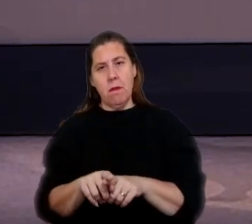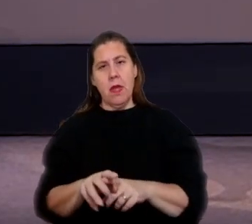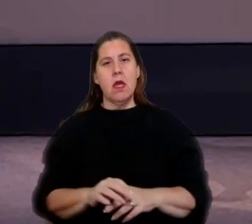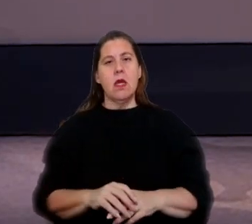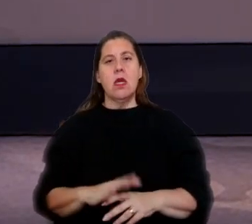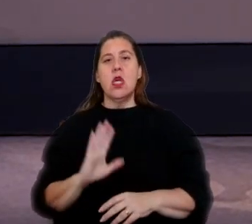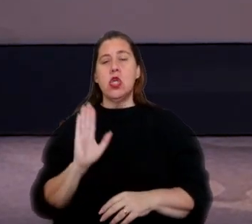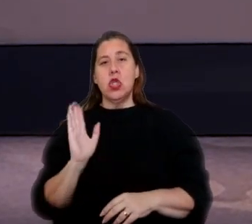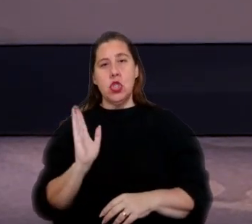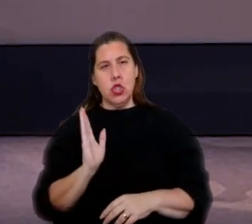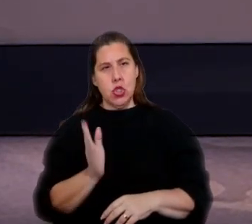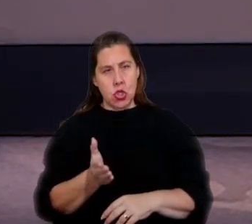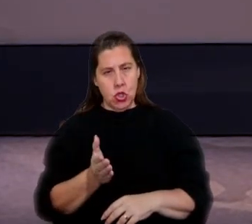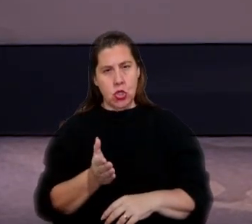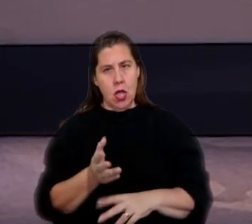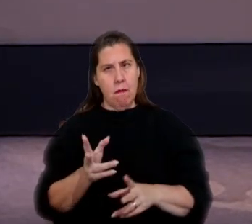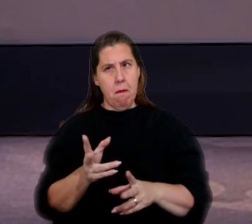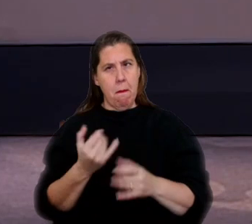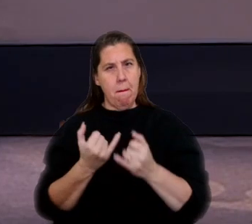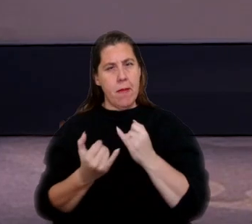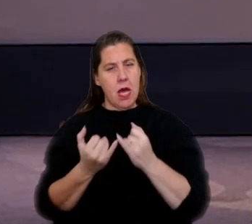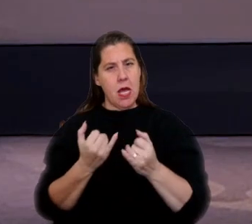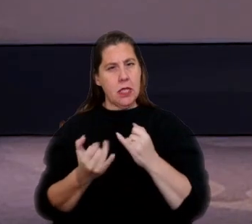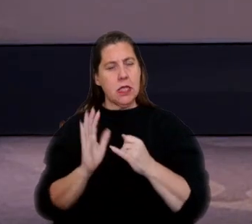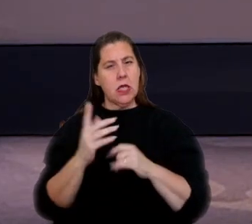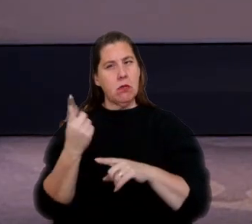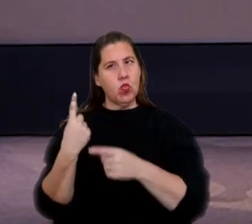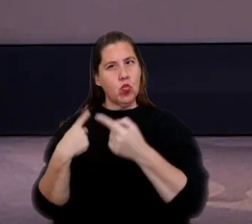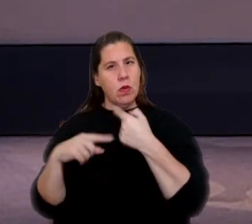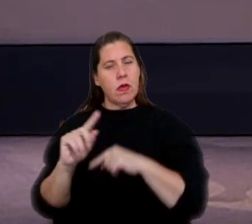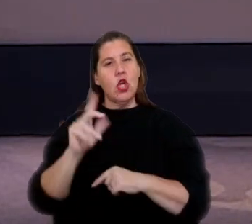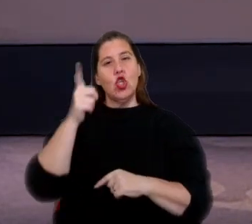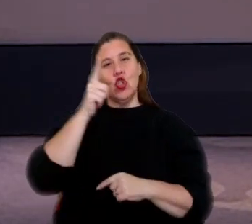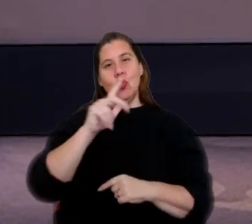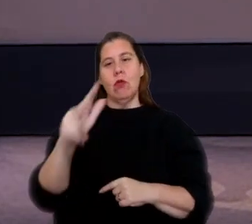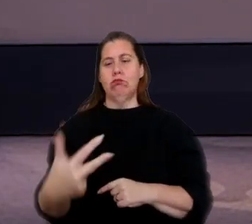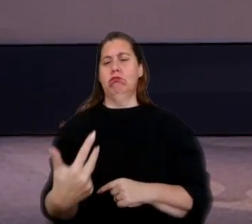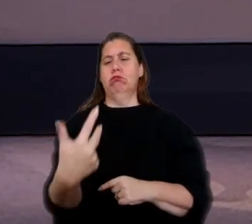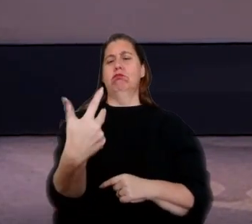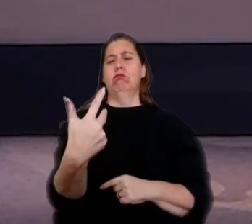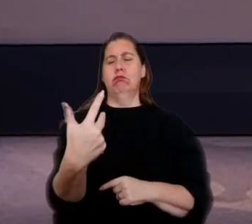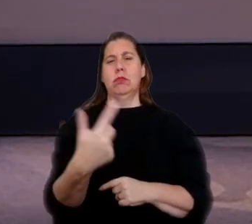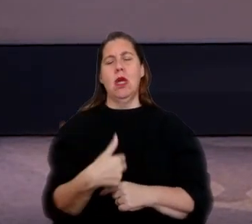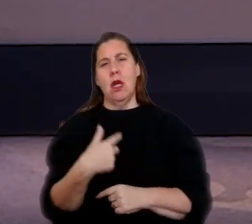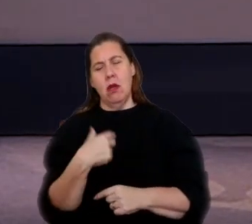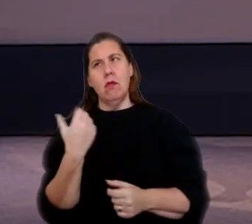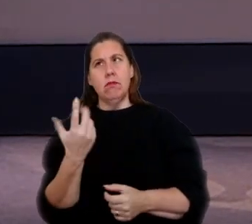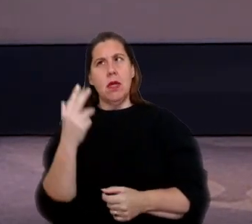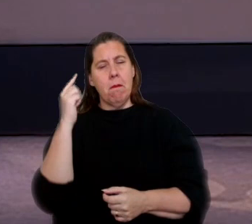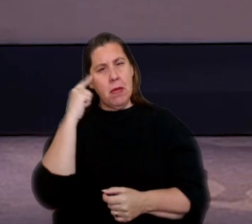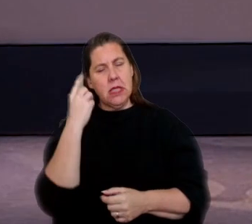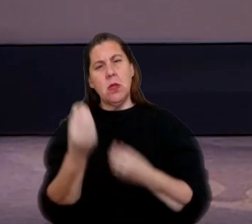quando ele já superou, pelo menos dá a impressão de que ele superou, ele olha novamente para a câmera. Acho que os dois momentos